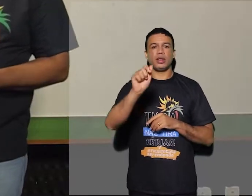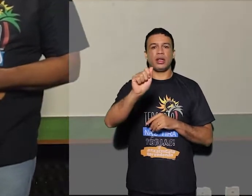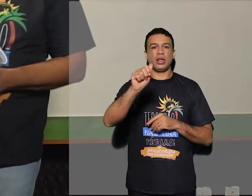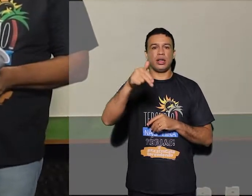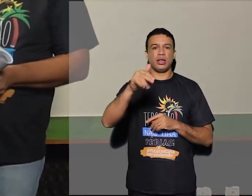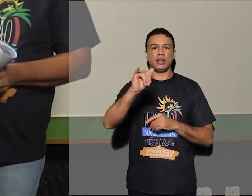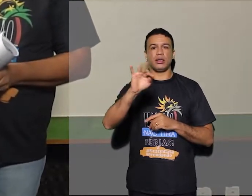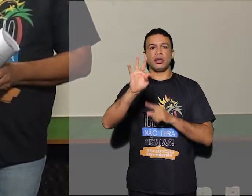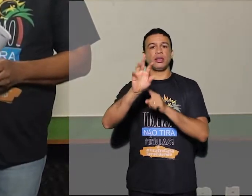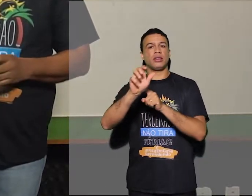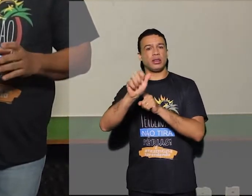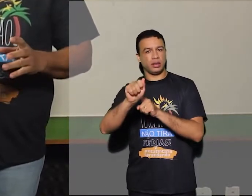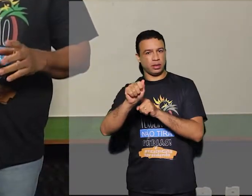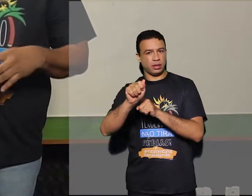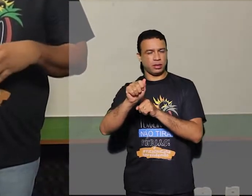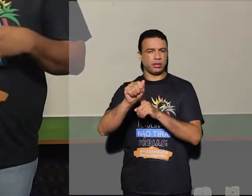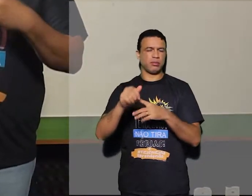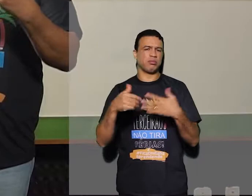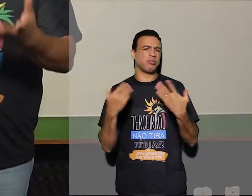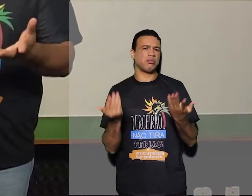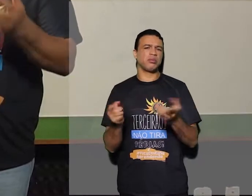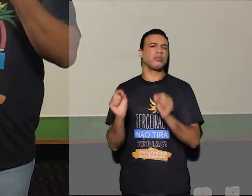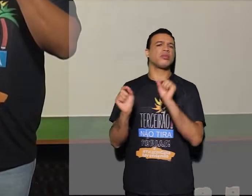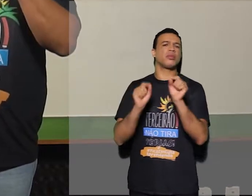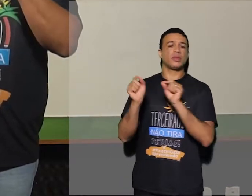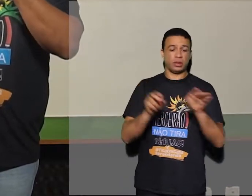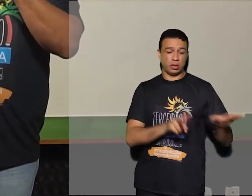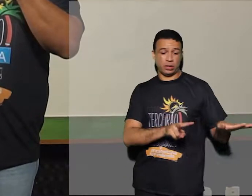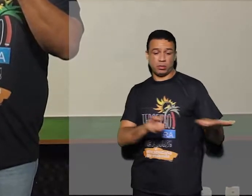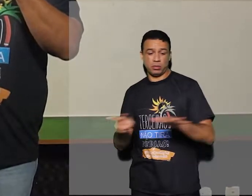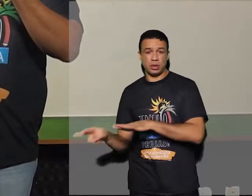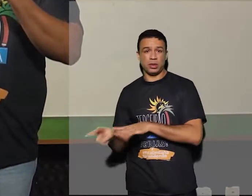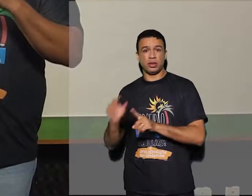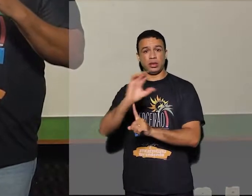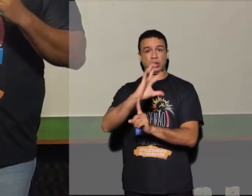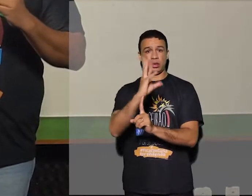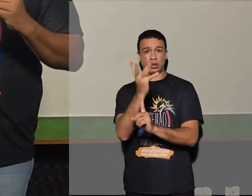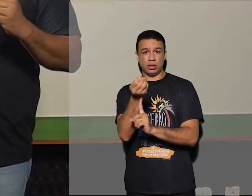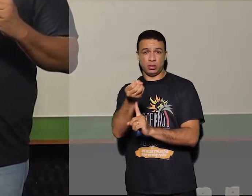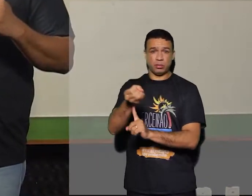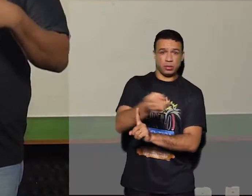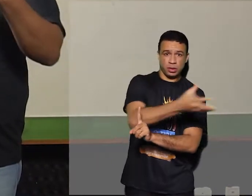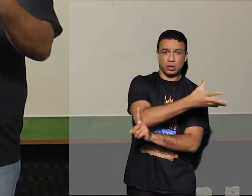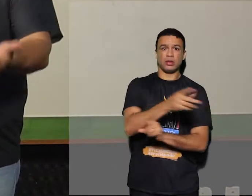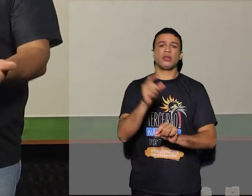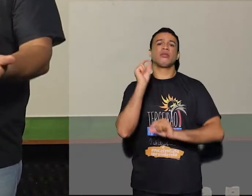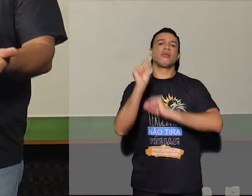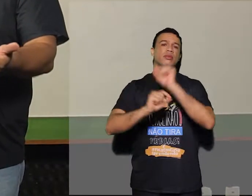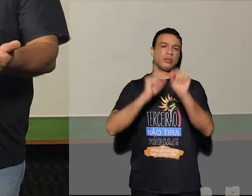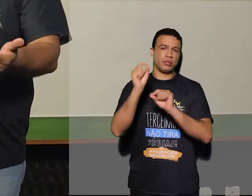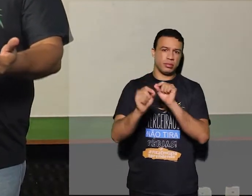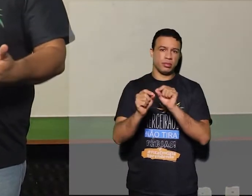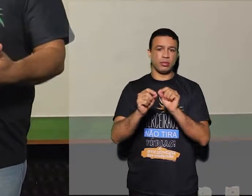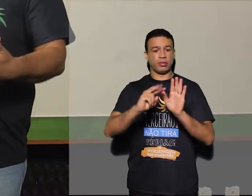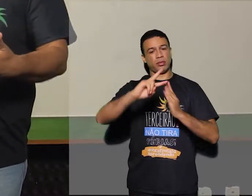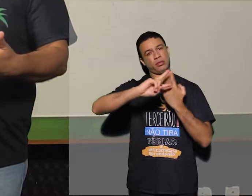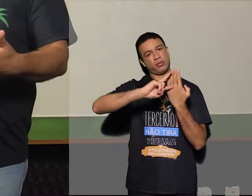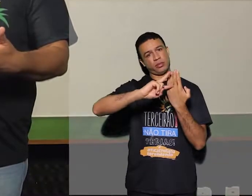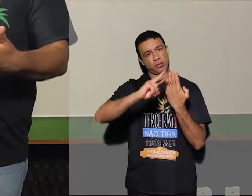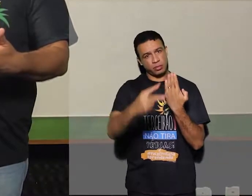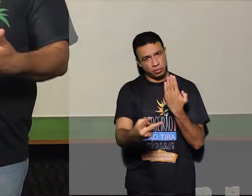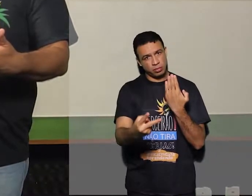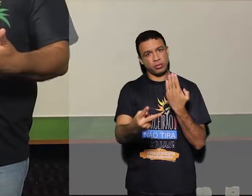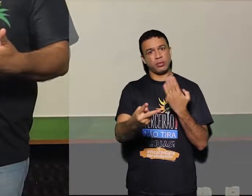Moderna. Primeiro, vamos estabelecer a situação. O que foi a Semana de Arte Moderna? A Semana de Arte Moderna é uma consequência natural ao ensino da